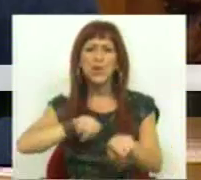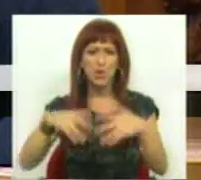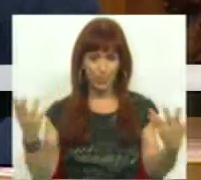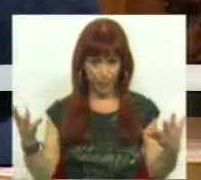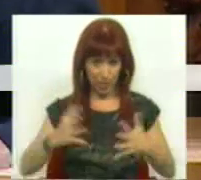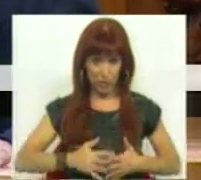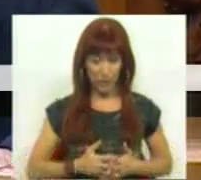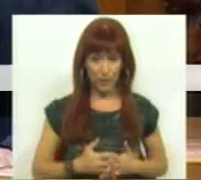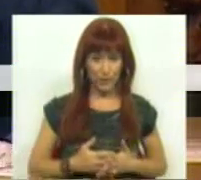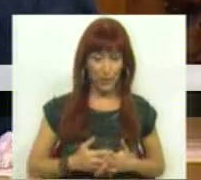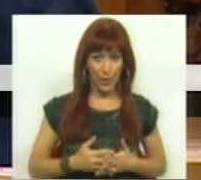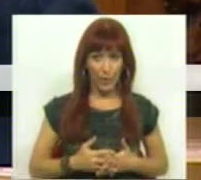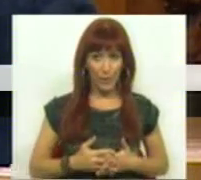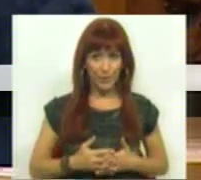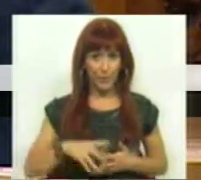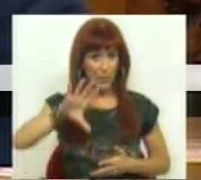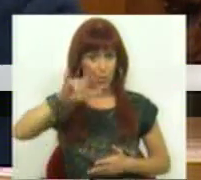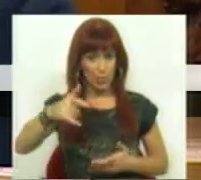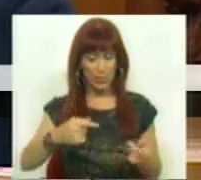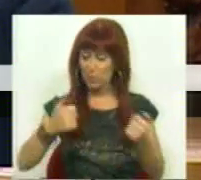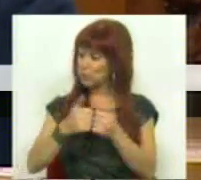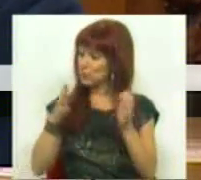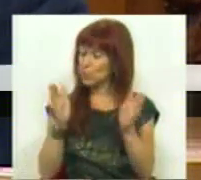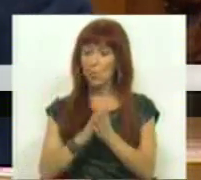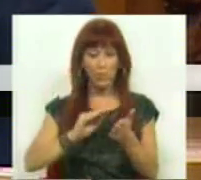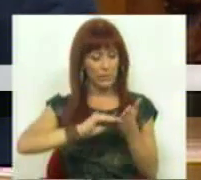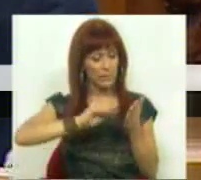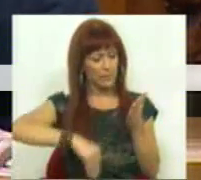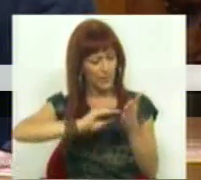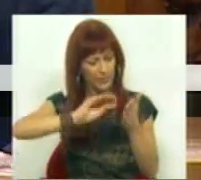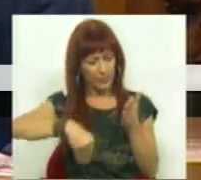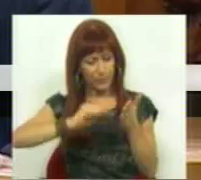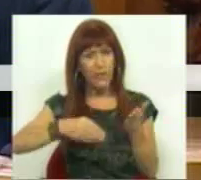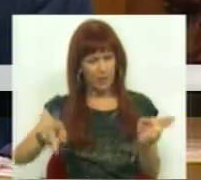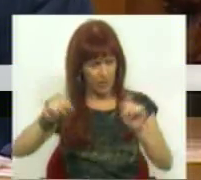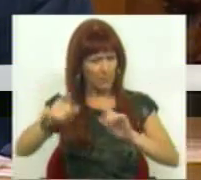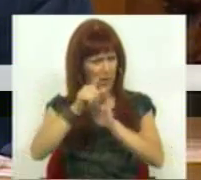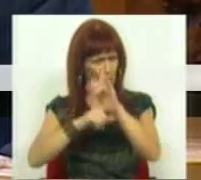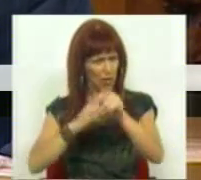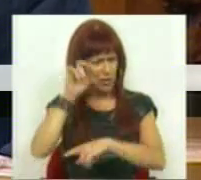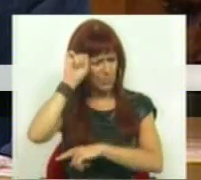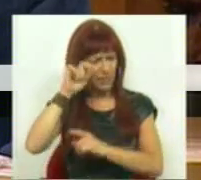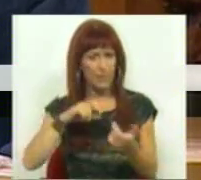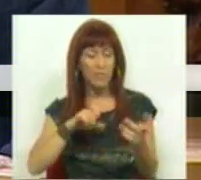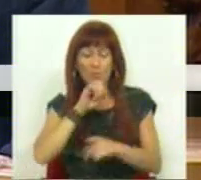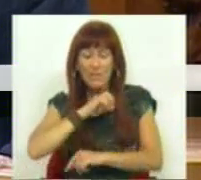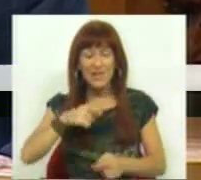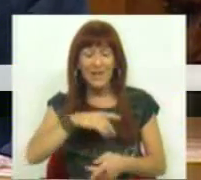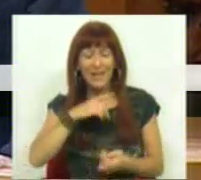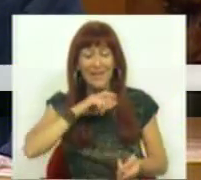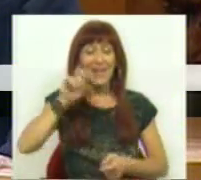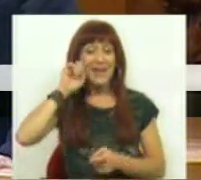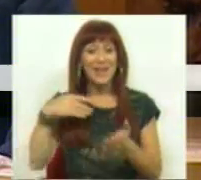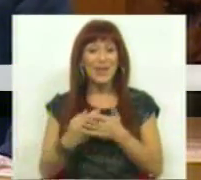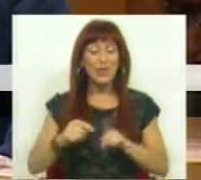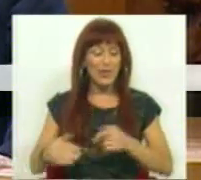senhores deputados, num país onde todos os contratos, incluindo as normas que supostamente garantiam os rendimentos,